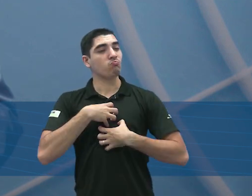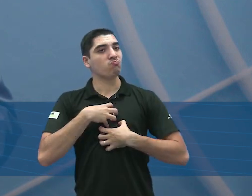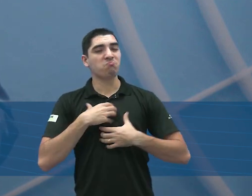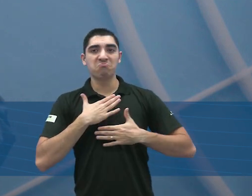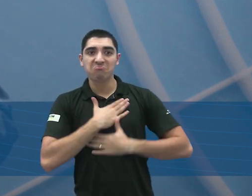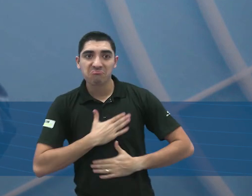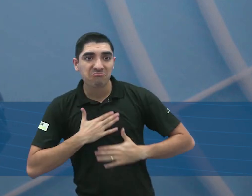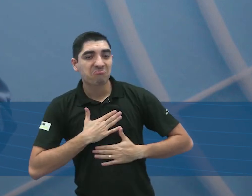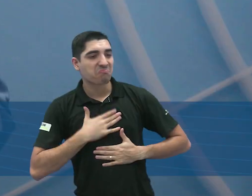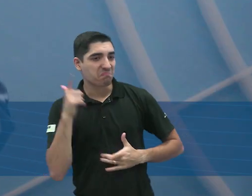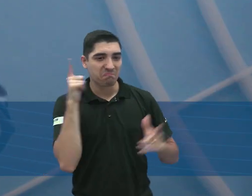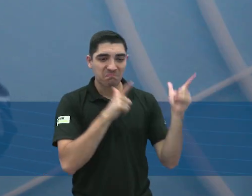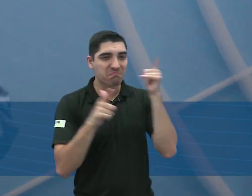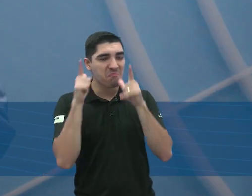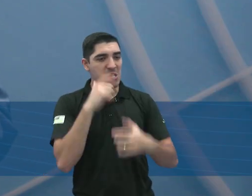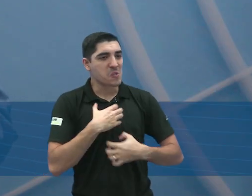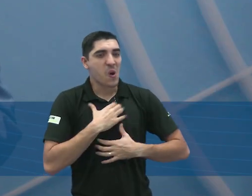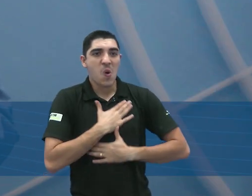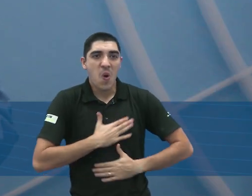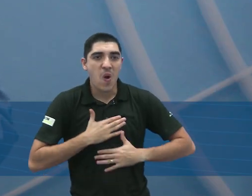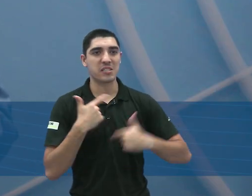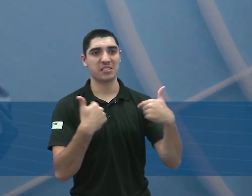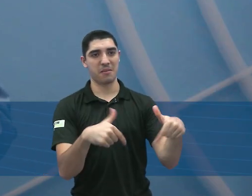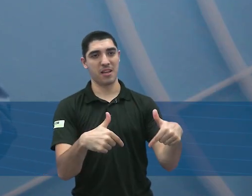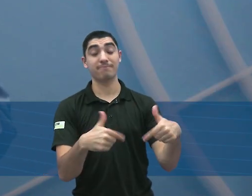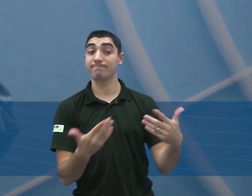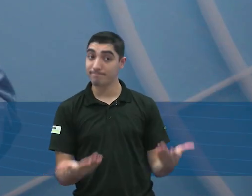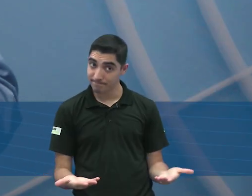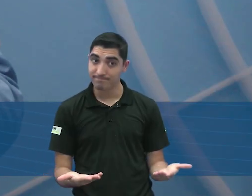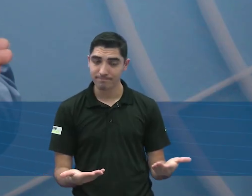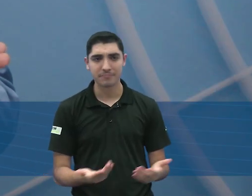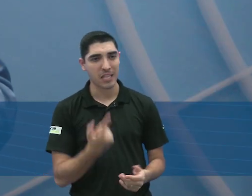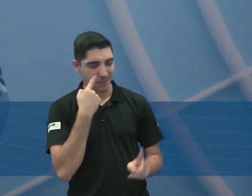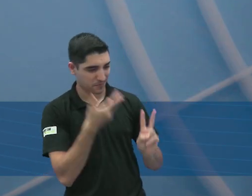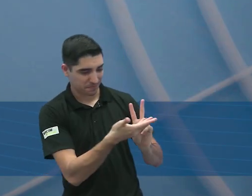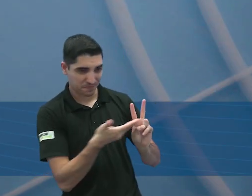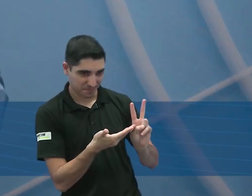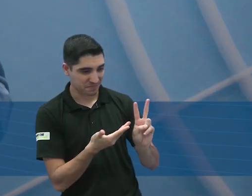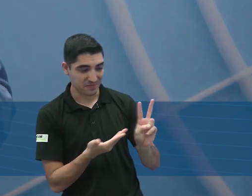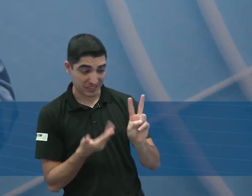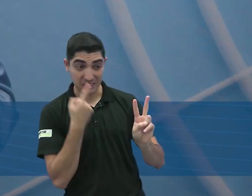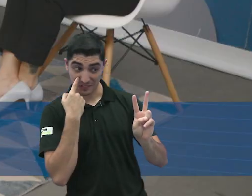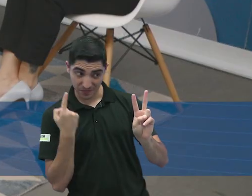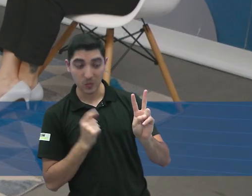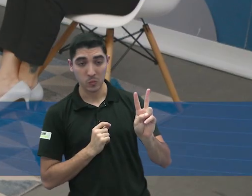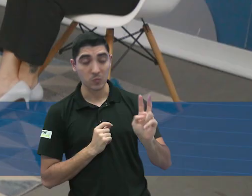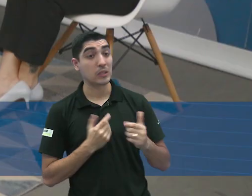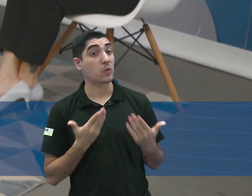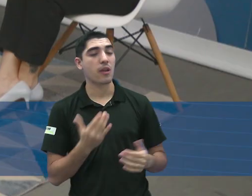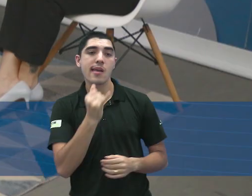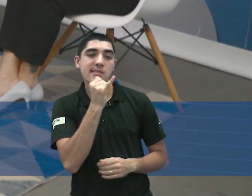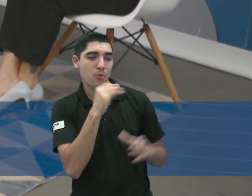mais satisfação em seus empregos, né? Então, É isso, meninas. A gente viu aí que 1 a